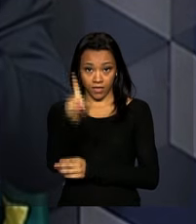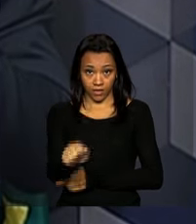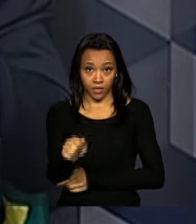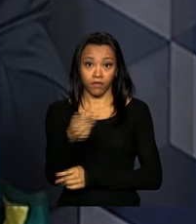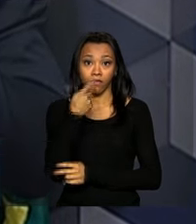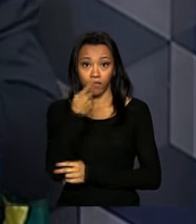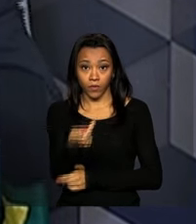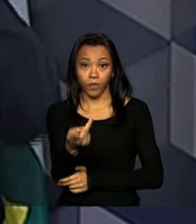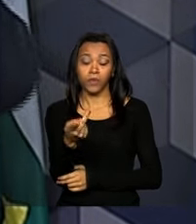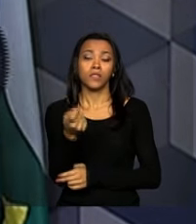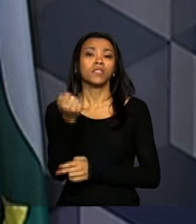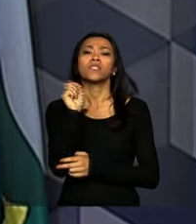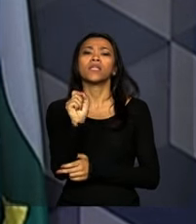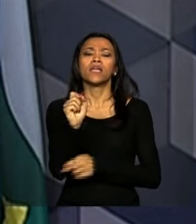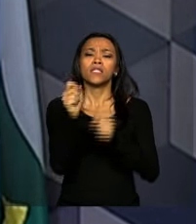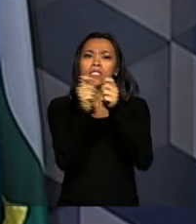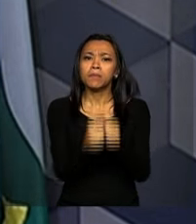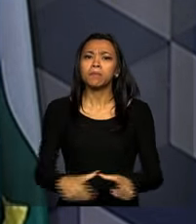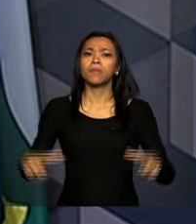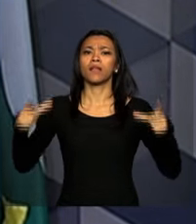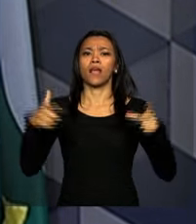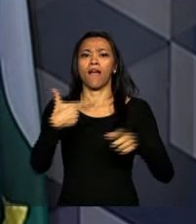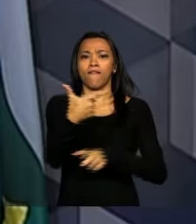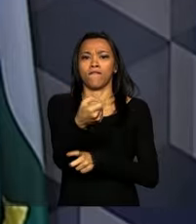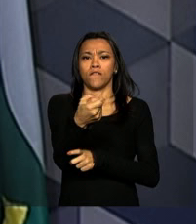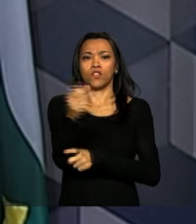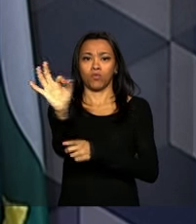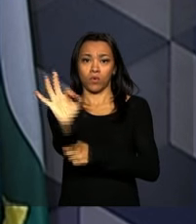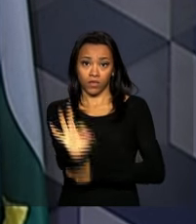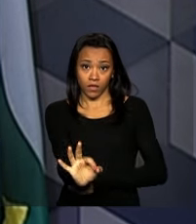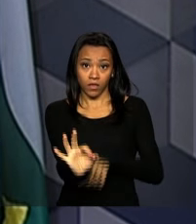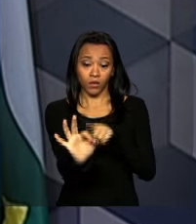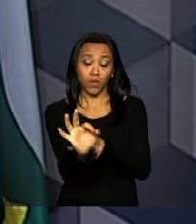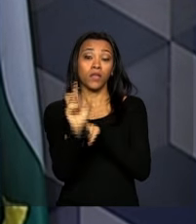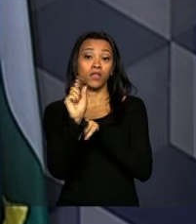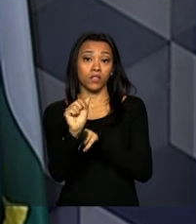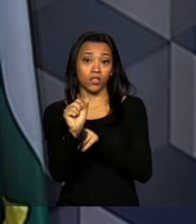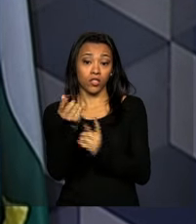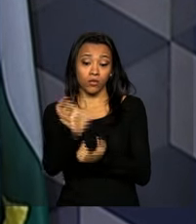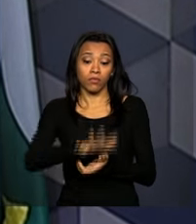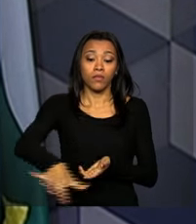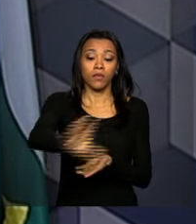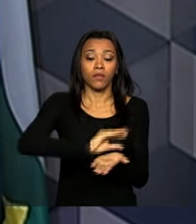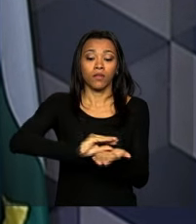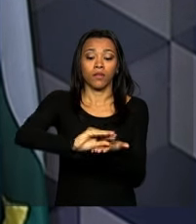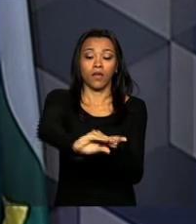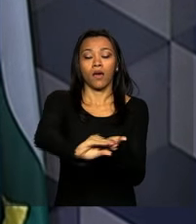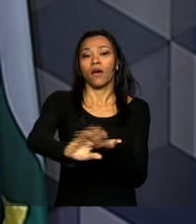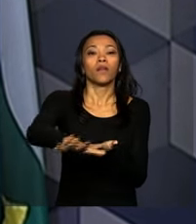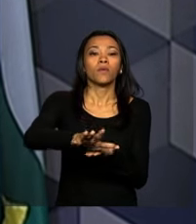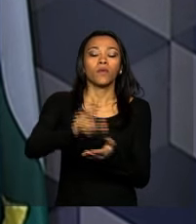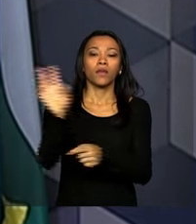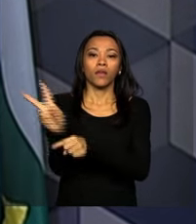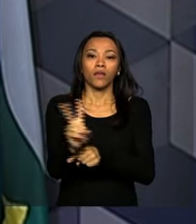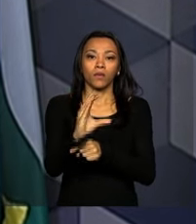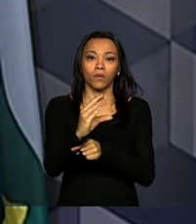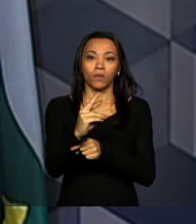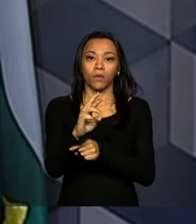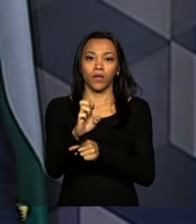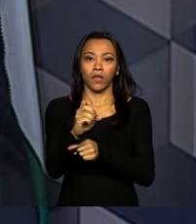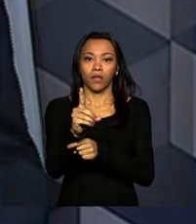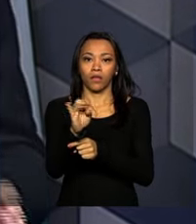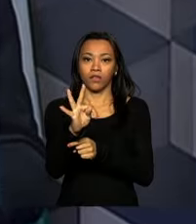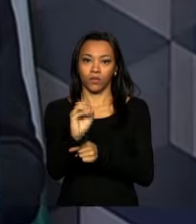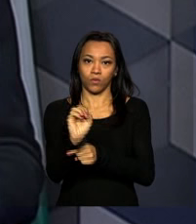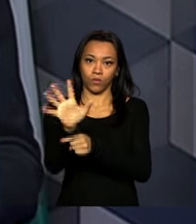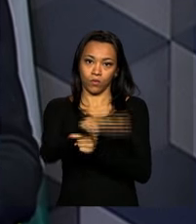contrário, de ampliar em 20% a disponibilidade de recursos para o crédito rural. E aí a gente tem